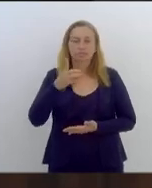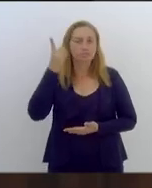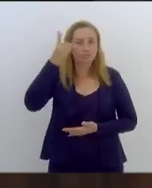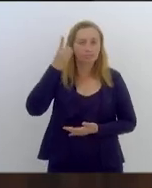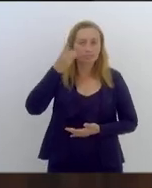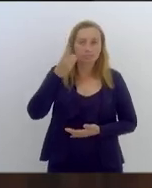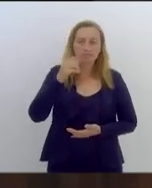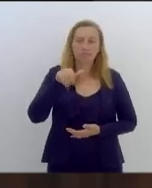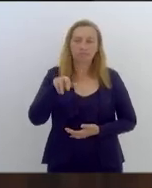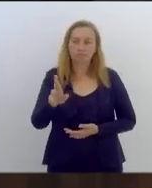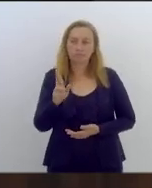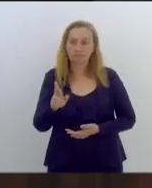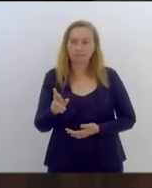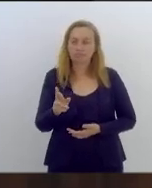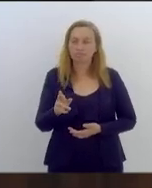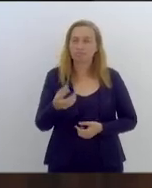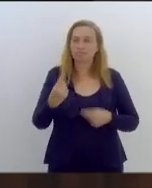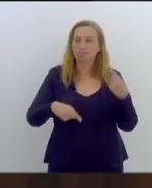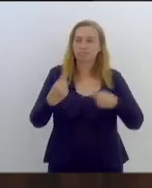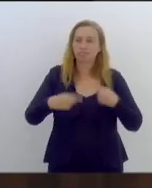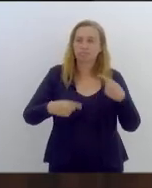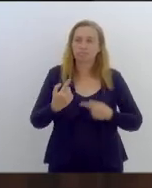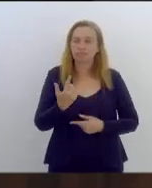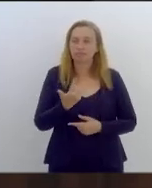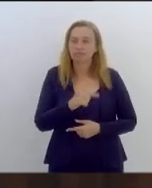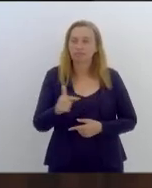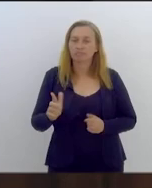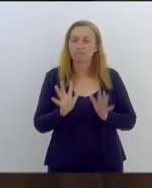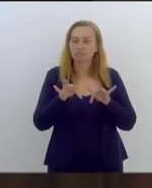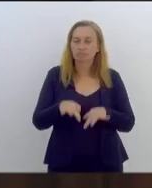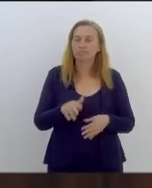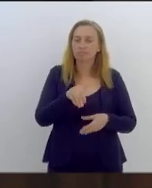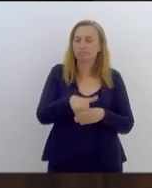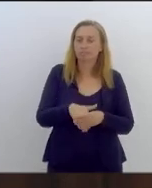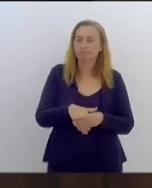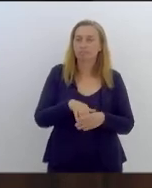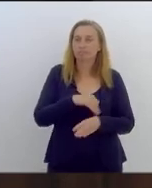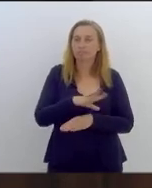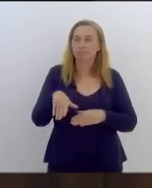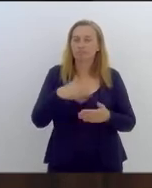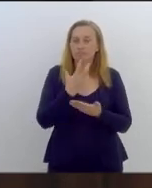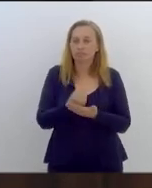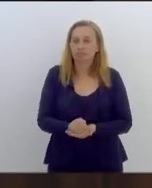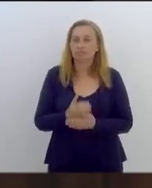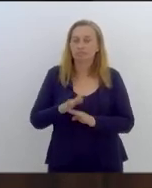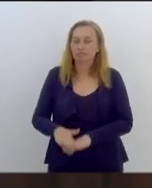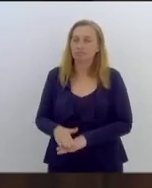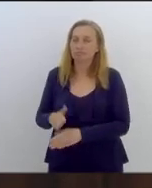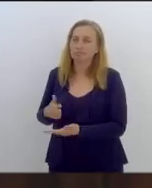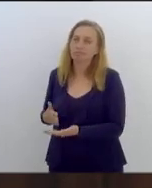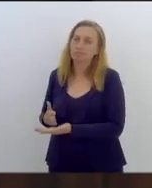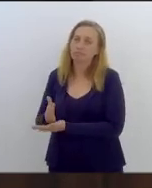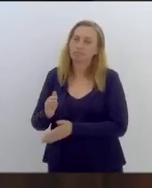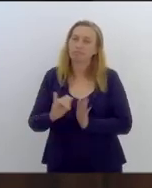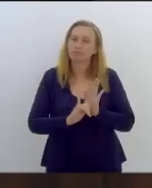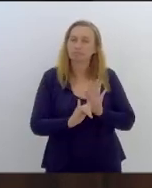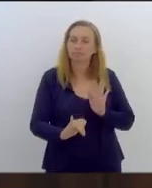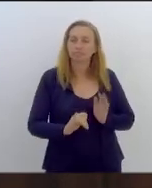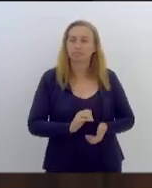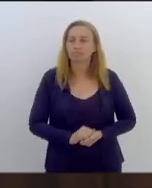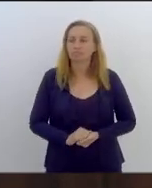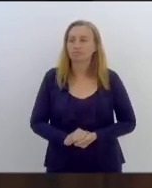deputado Rosenberg Reis. Em discussão, não havendo que queira discutir, encerrada a discussão. Em votação, se os que aprovam permaneçam como estão, aprovado,